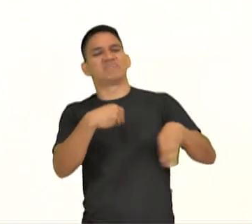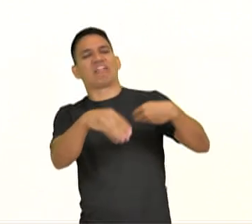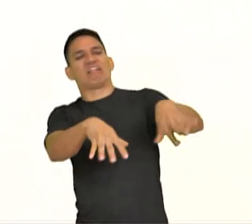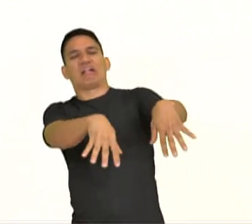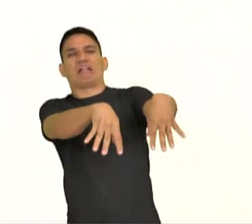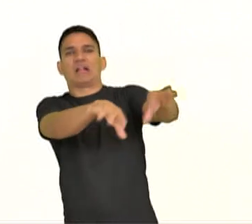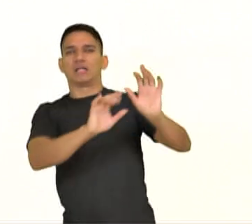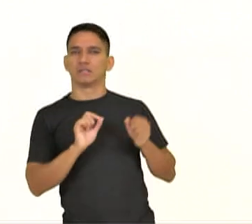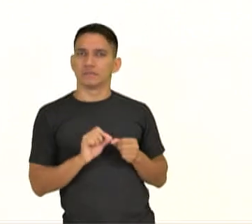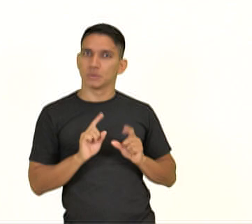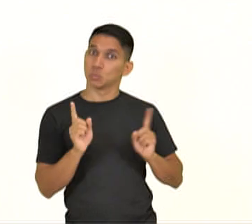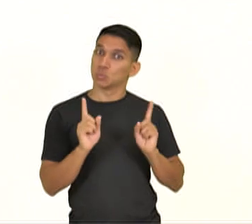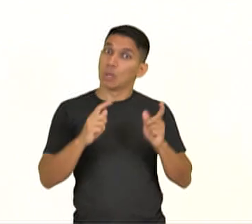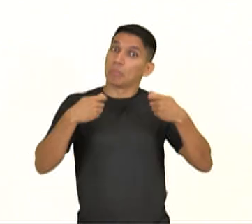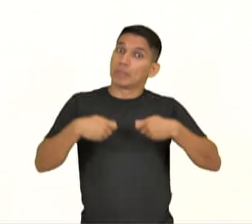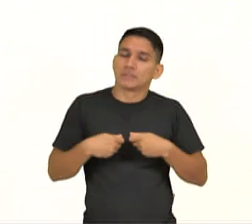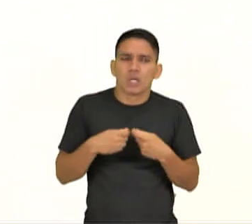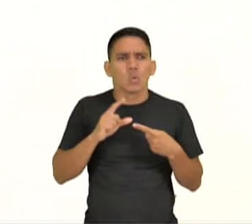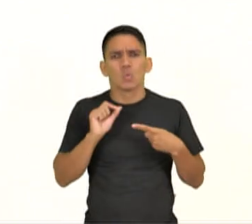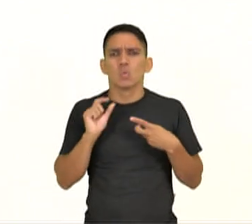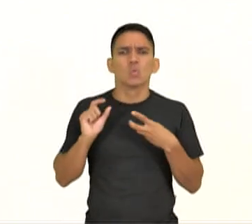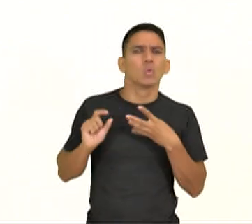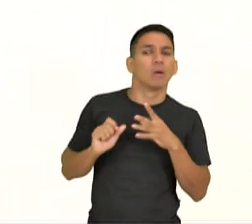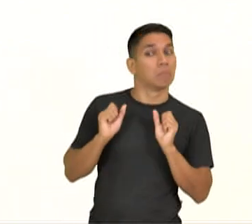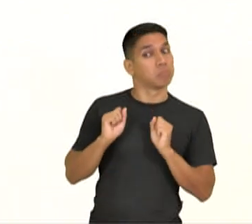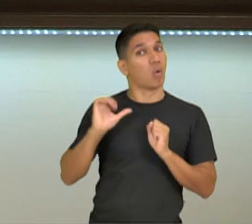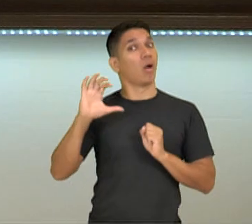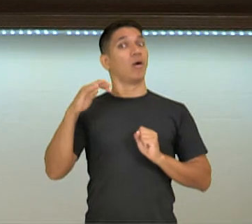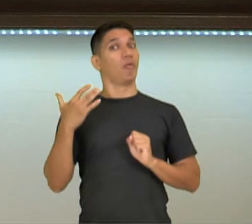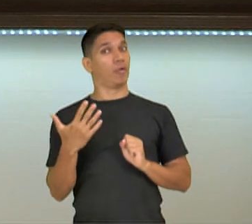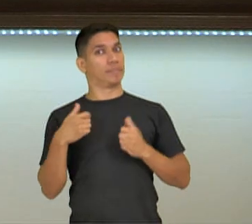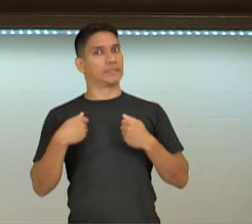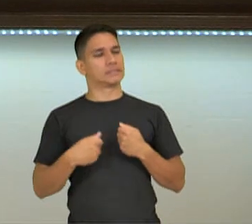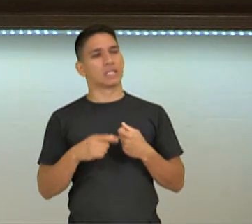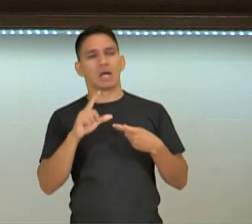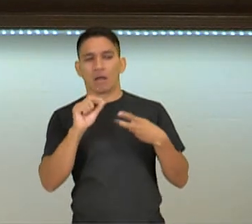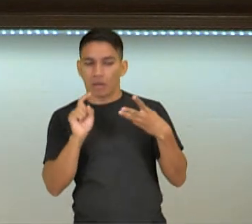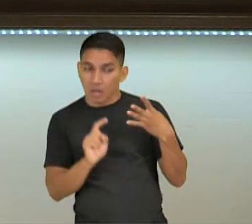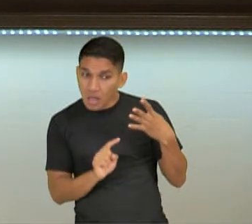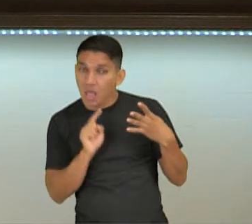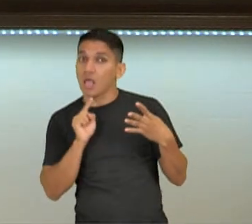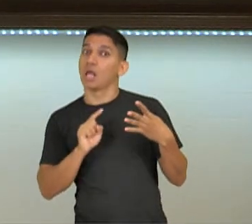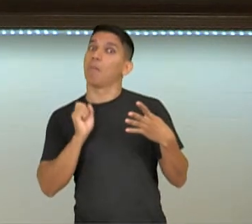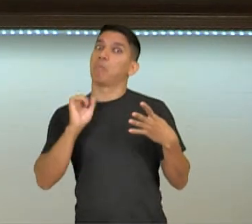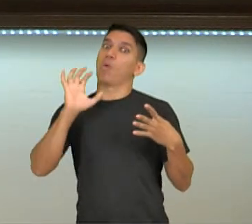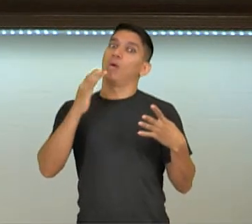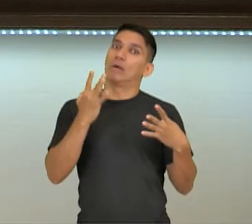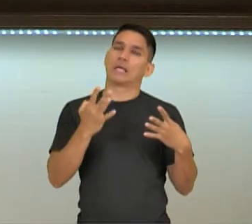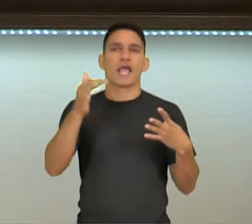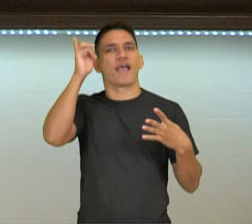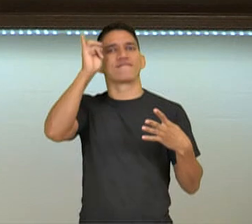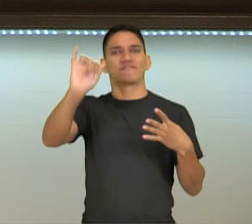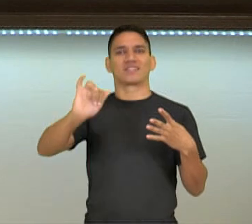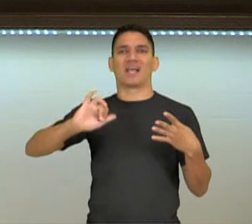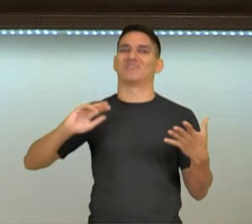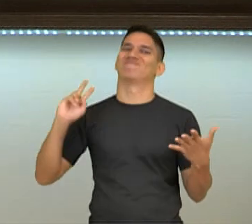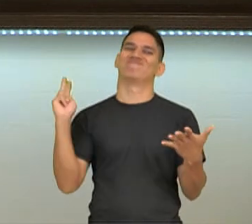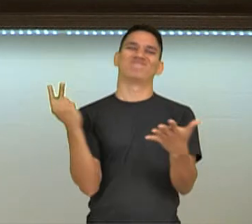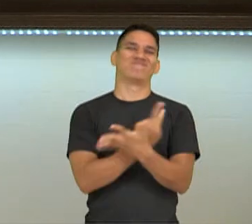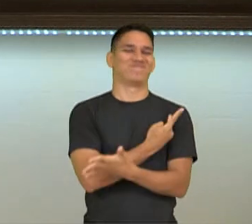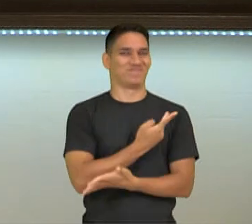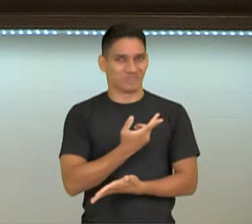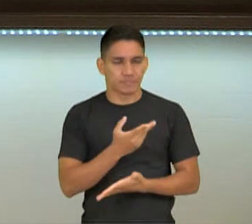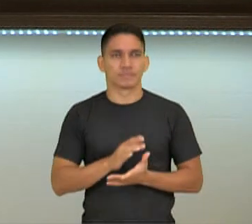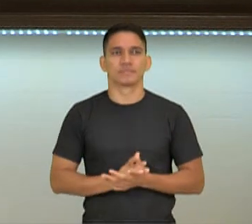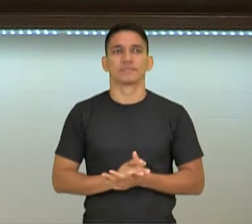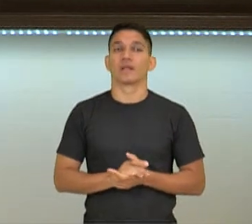tem que pensar em todas as possibilidades do que pode acontecer, né, e respeitar essas possibilidades para que não aconteça nenhum acidente.